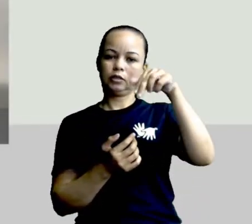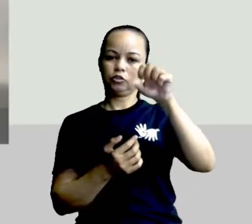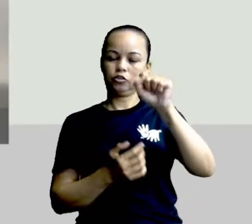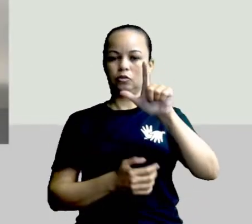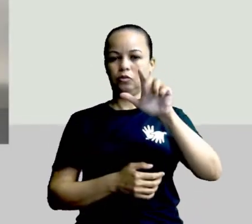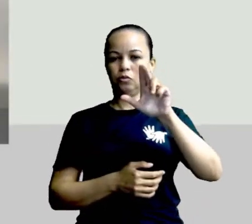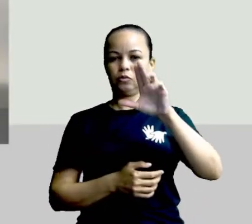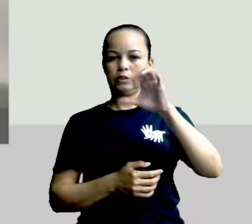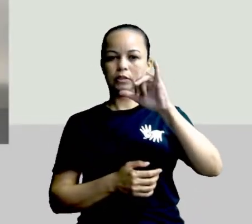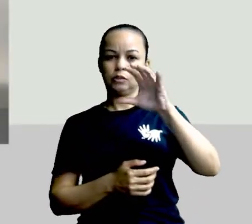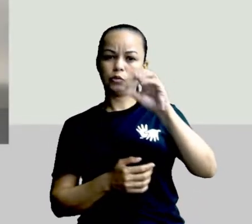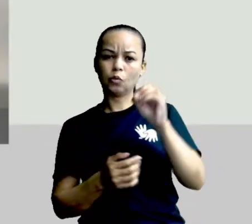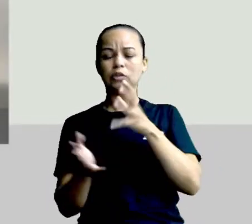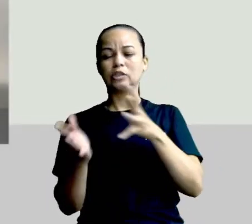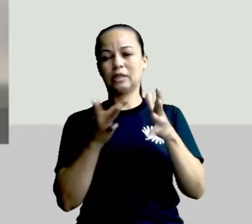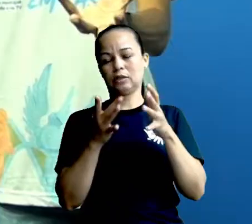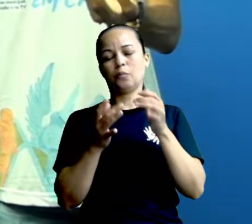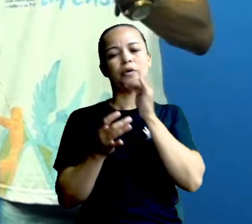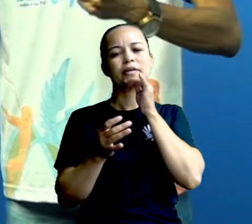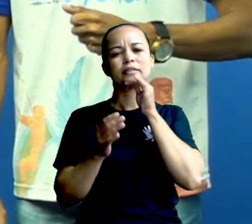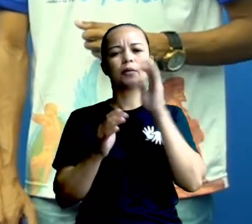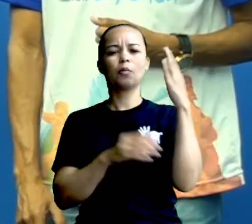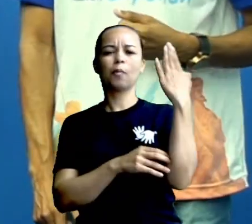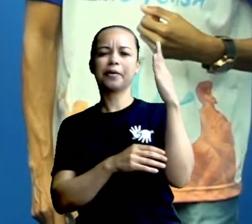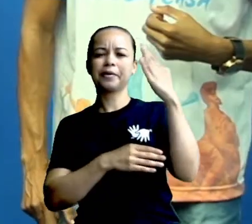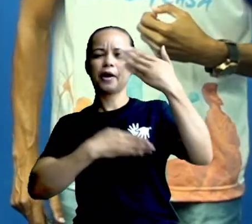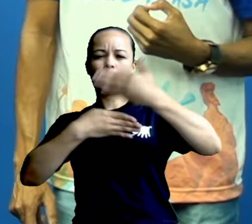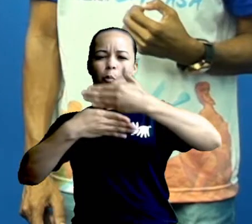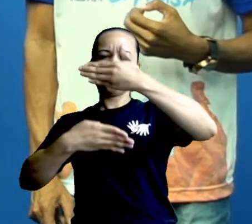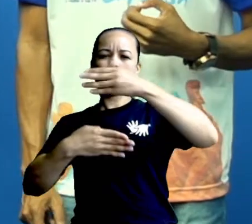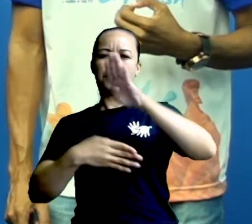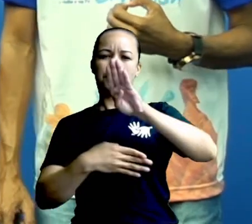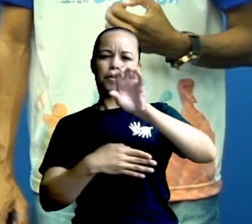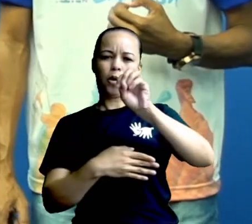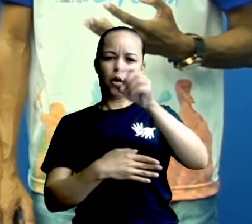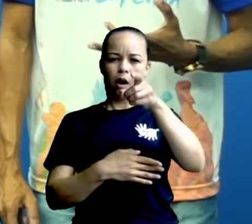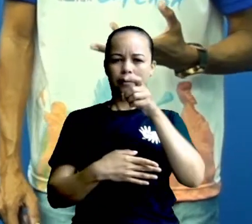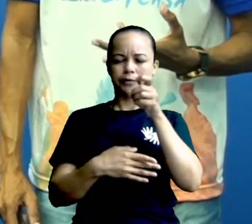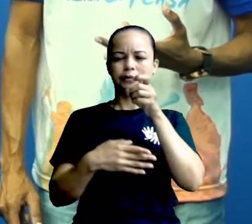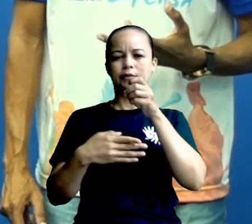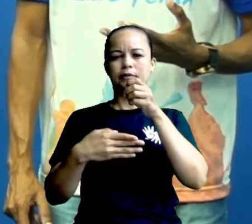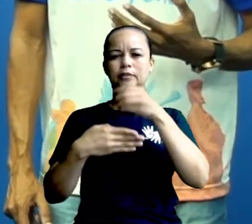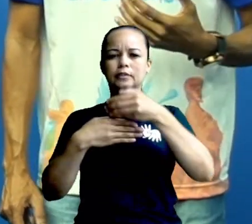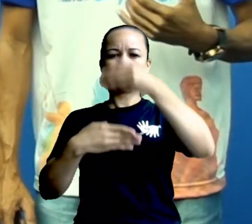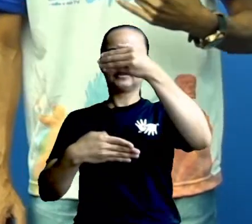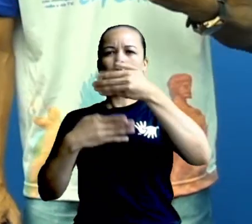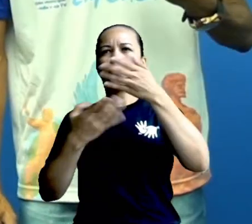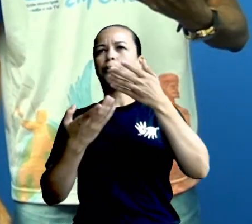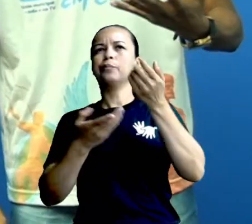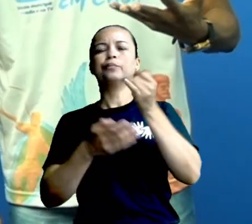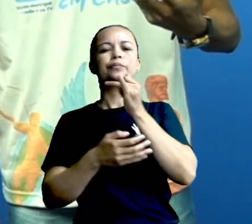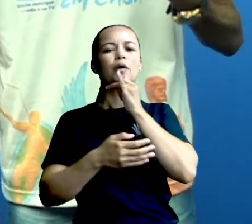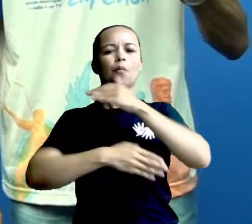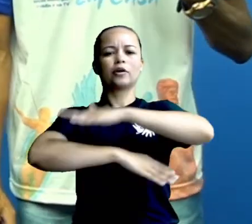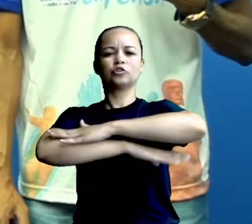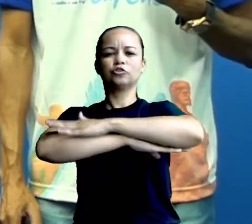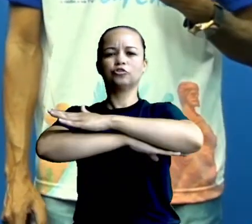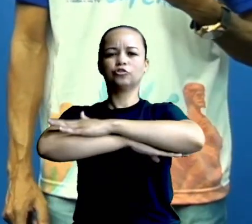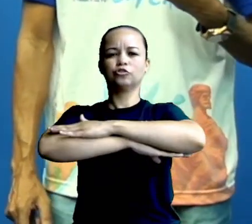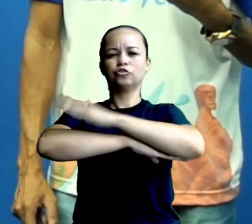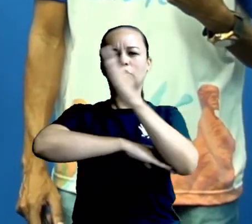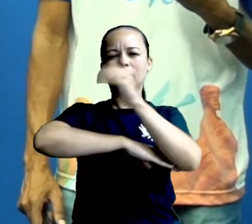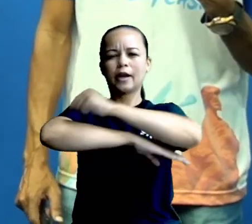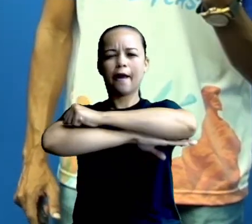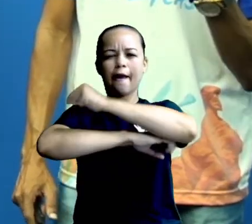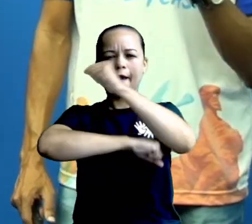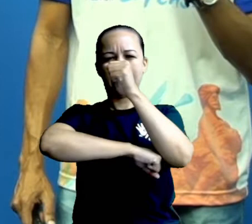Eu tenho um exemplo aqui, um box, quando você tomar banho na sua casa, ele é meio translúcido. Uma janela,